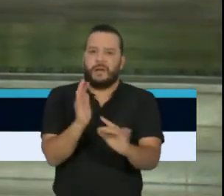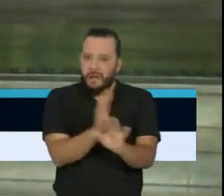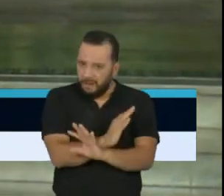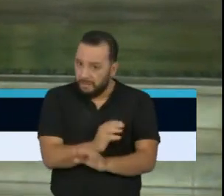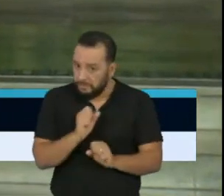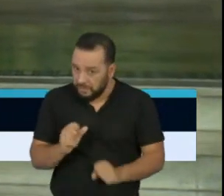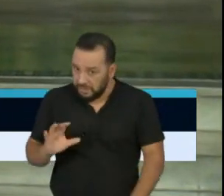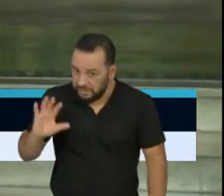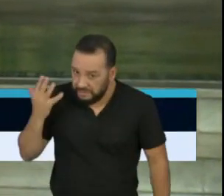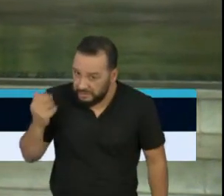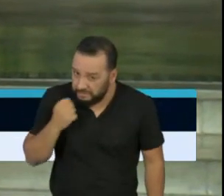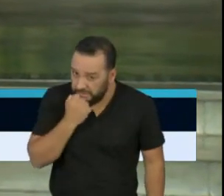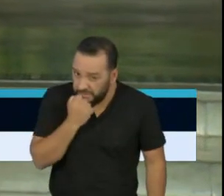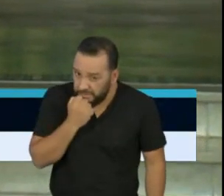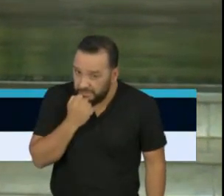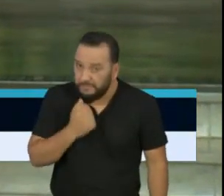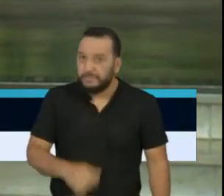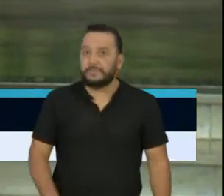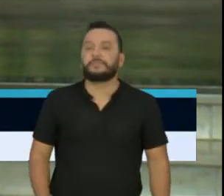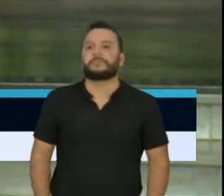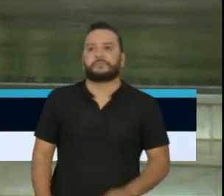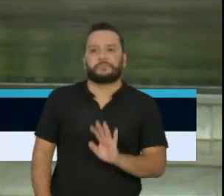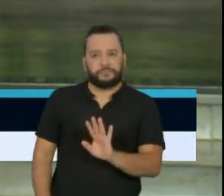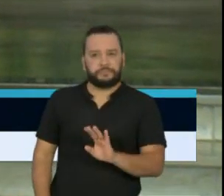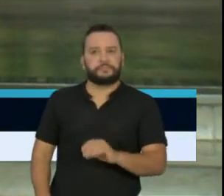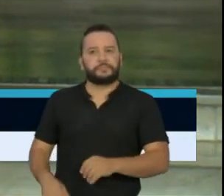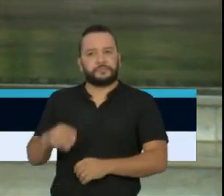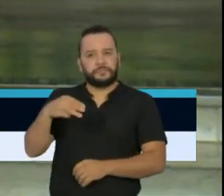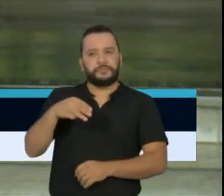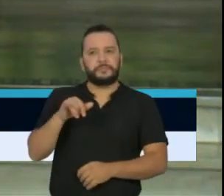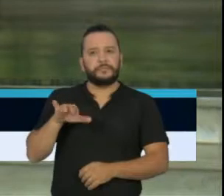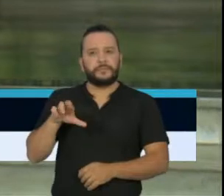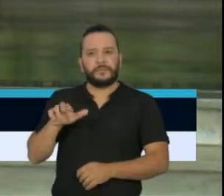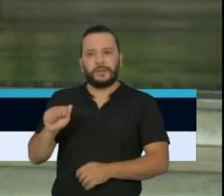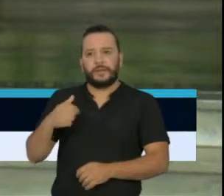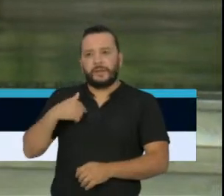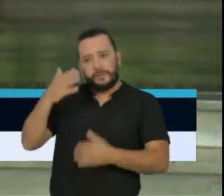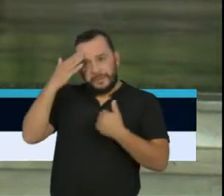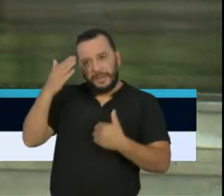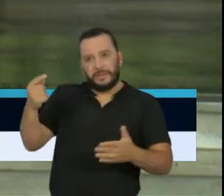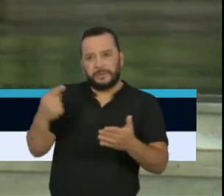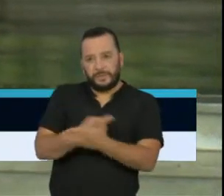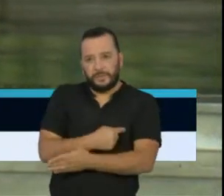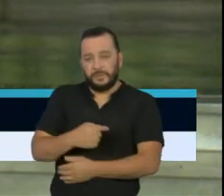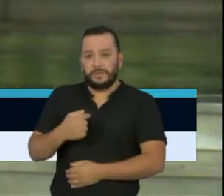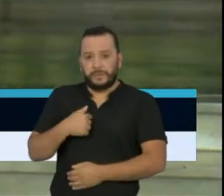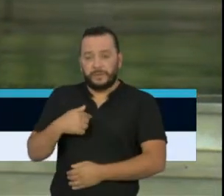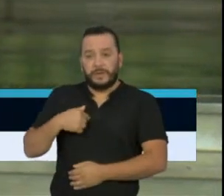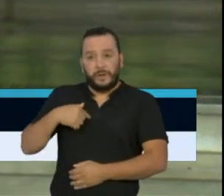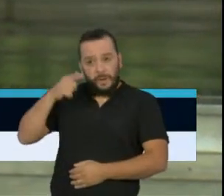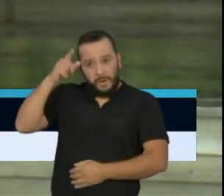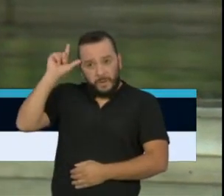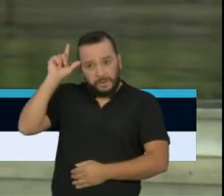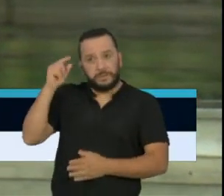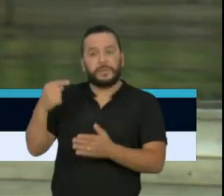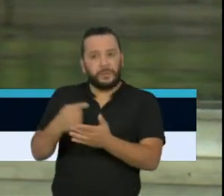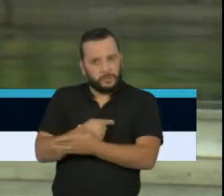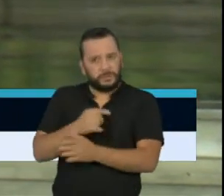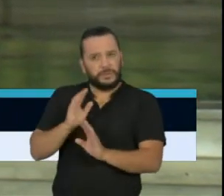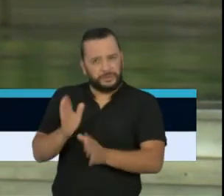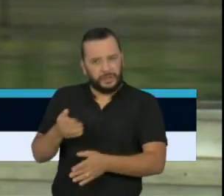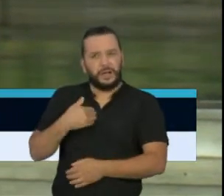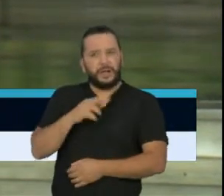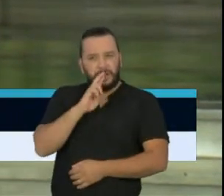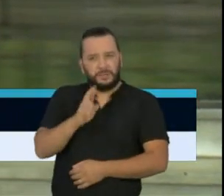de 48%? Maria, obrigado pelas perguntas. Essa segunda pergunta, aliás, foi feita ontem e nós respondemos,